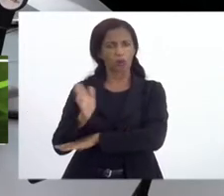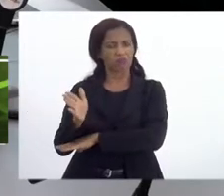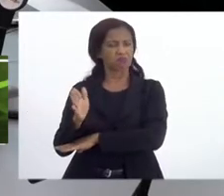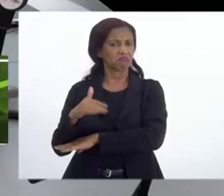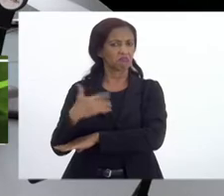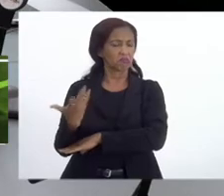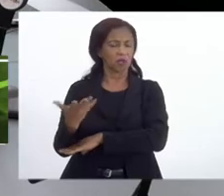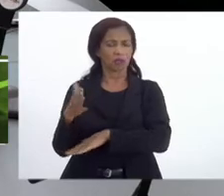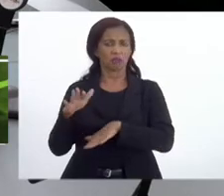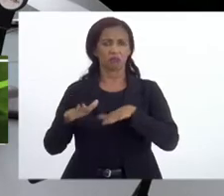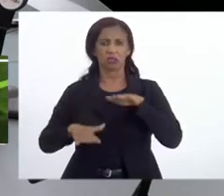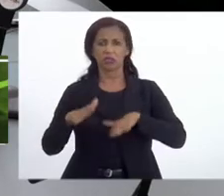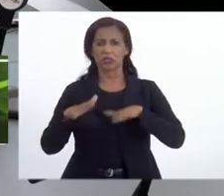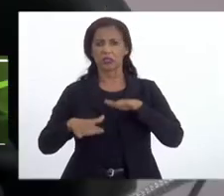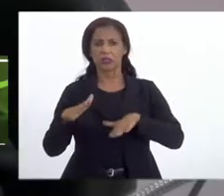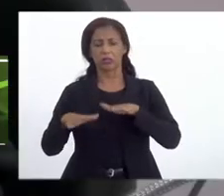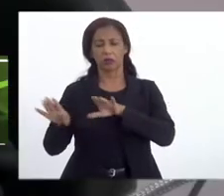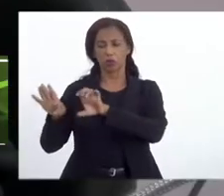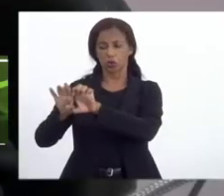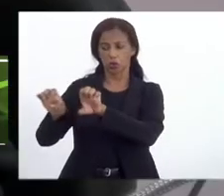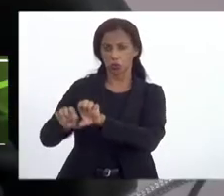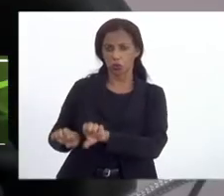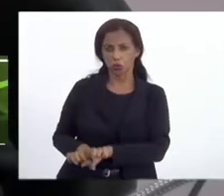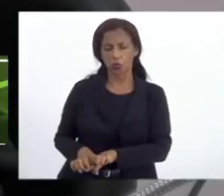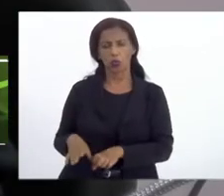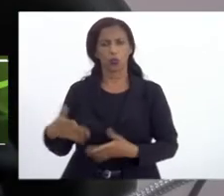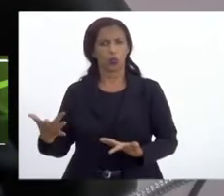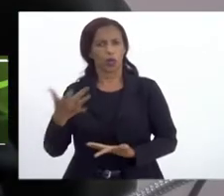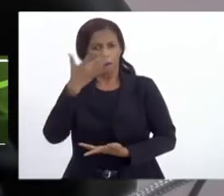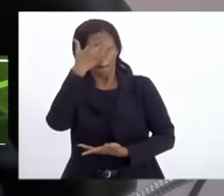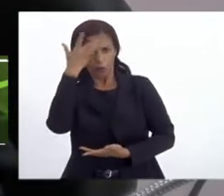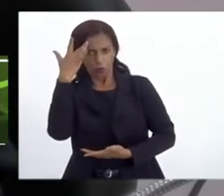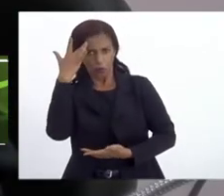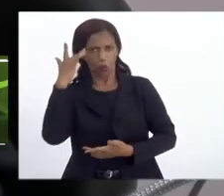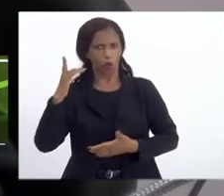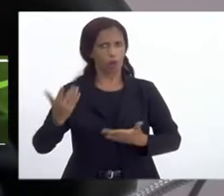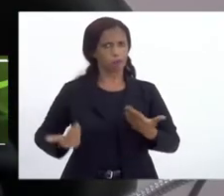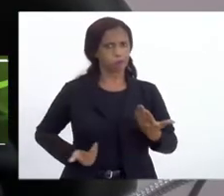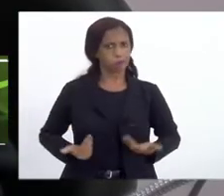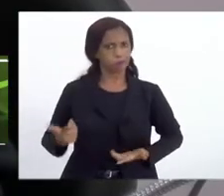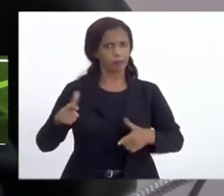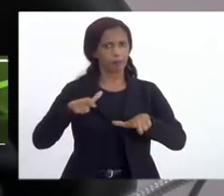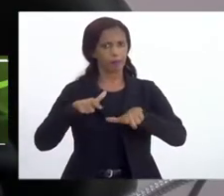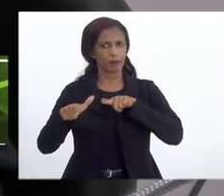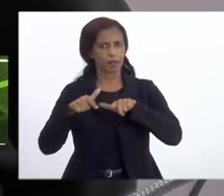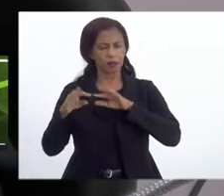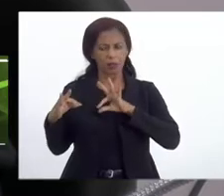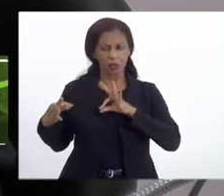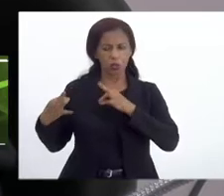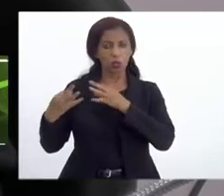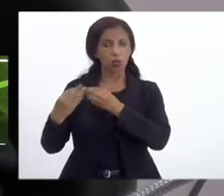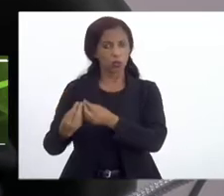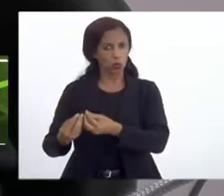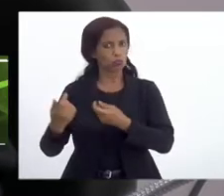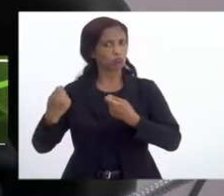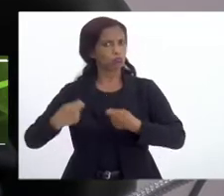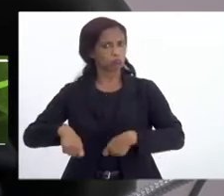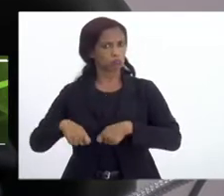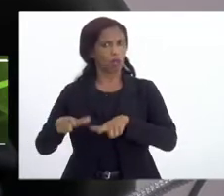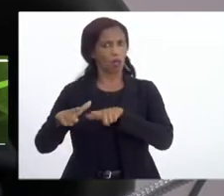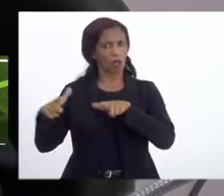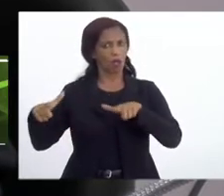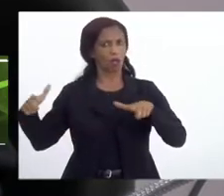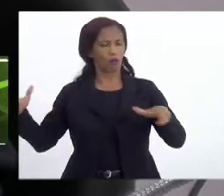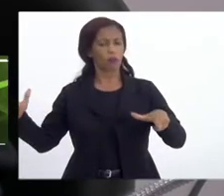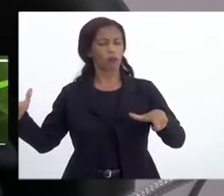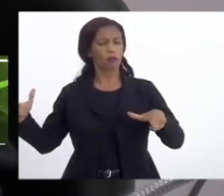em termos de infraestrutura, pessoal, tudo que é necessário para aumentar,